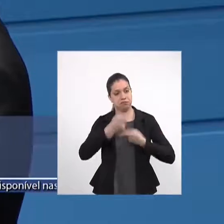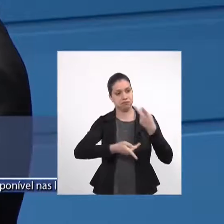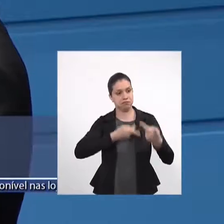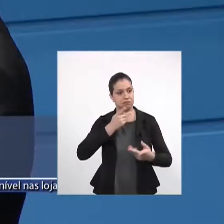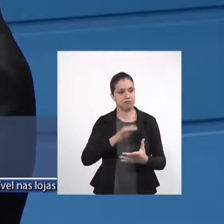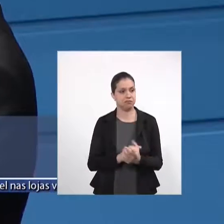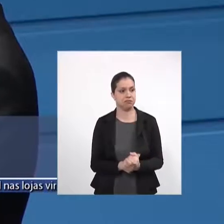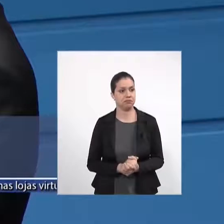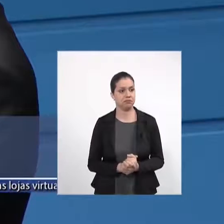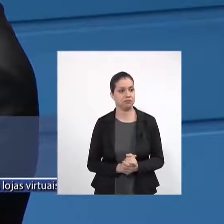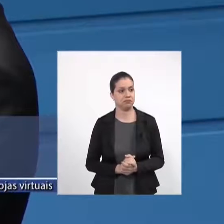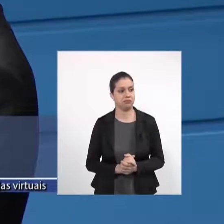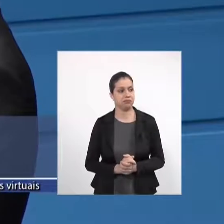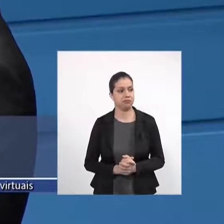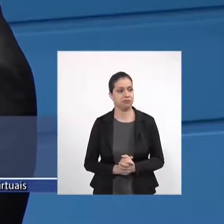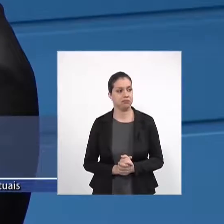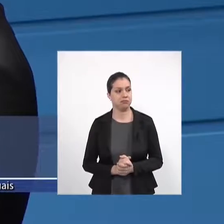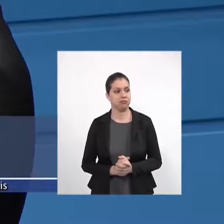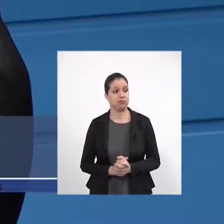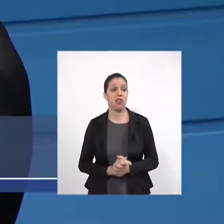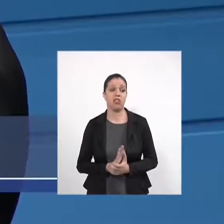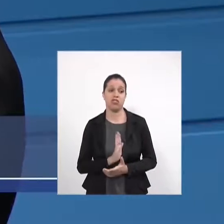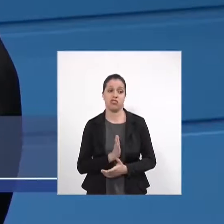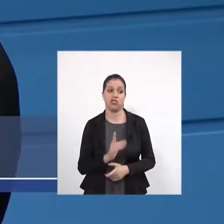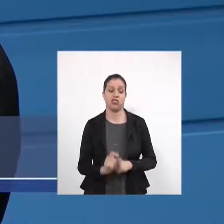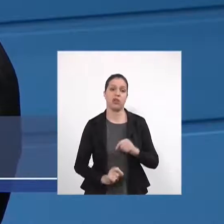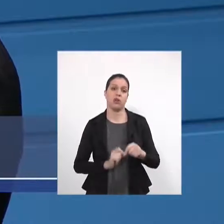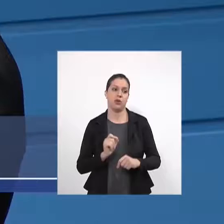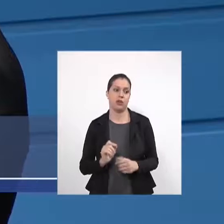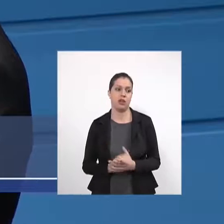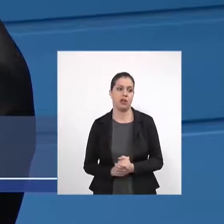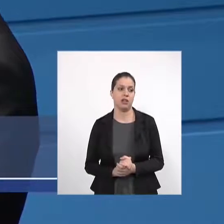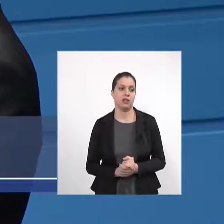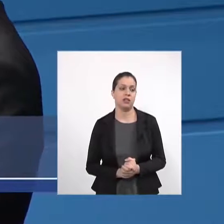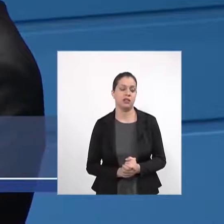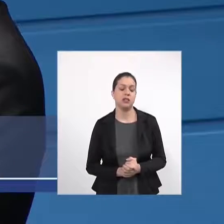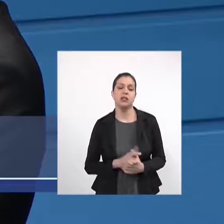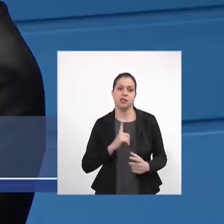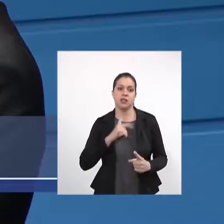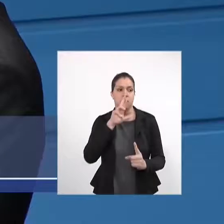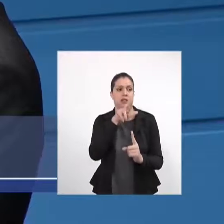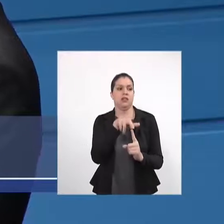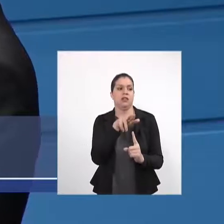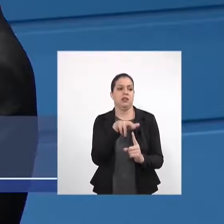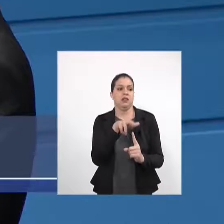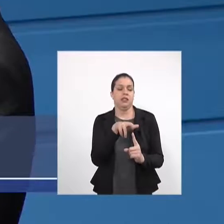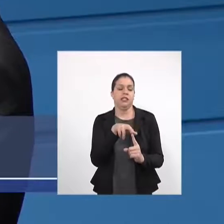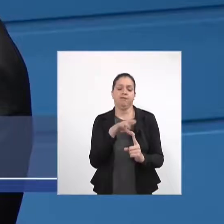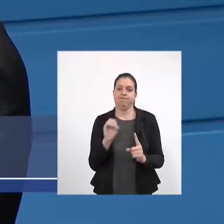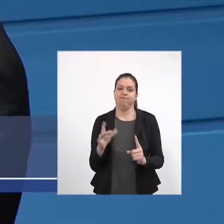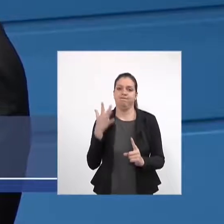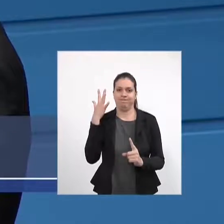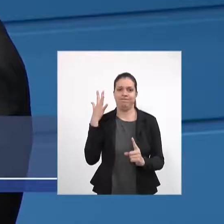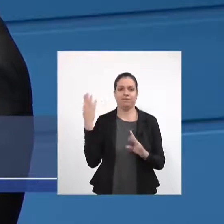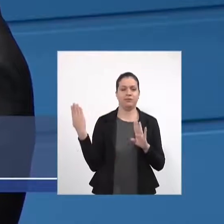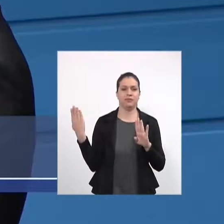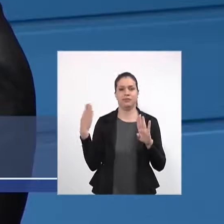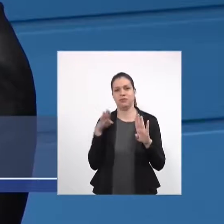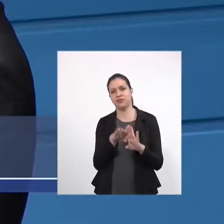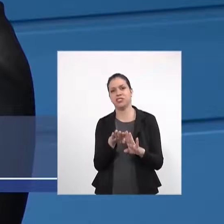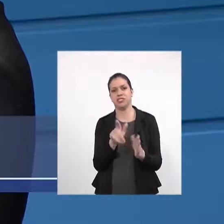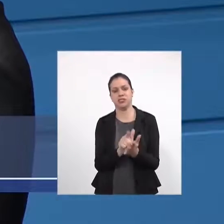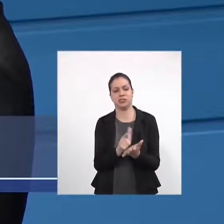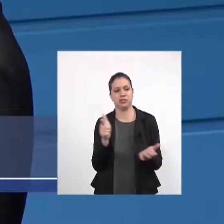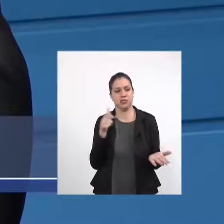pronunciamento. Já fiz aqui referência a esse lamentável fechamento da